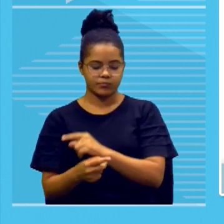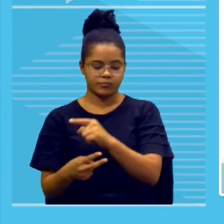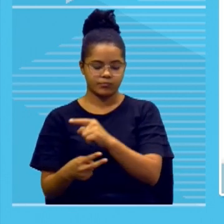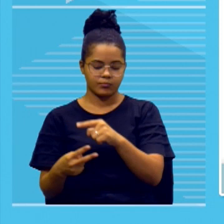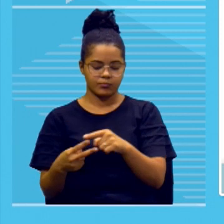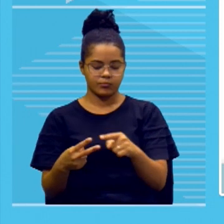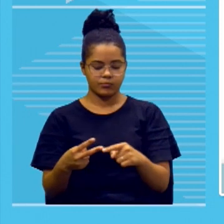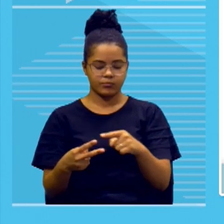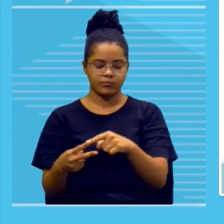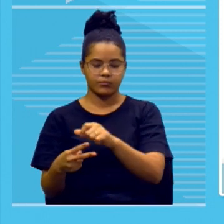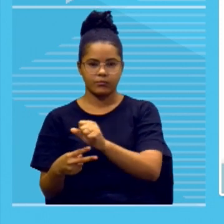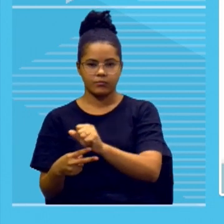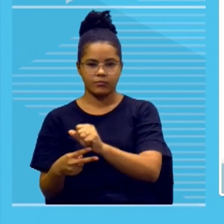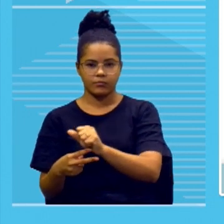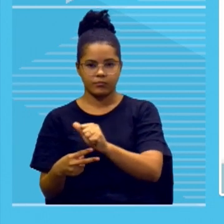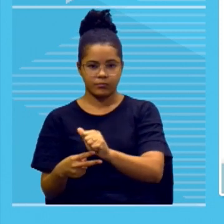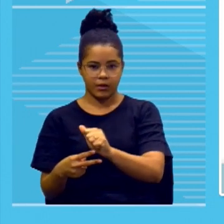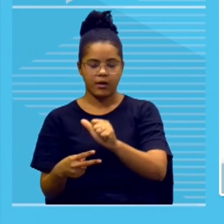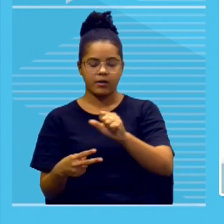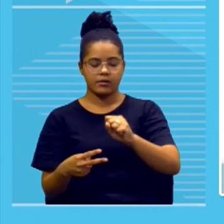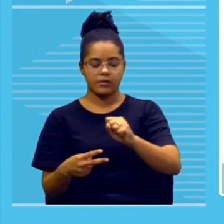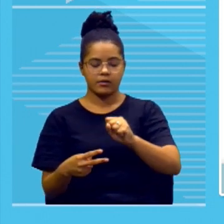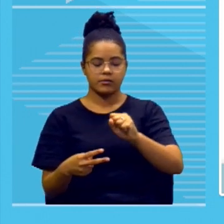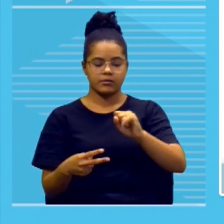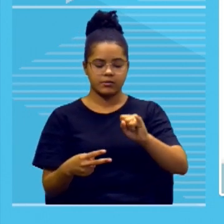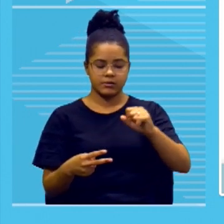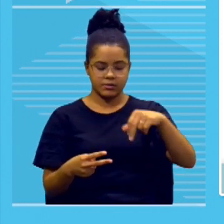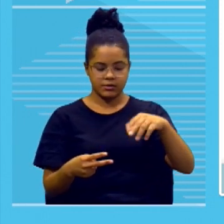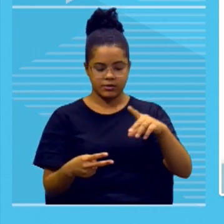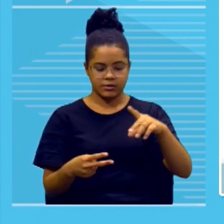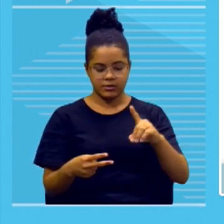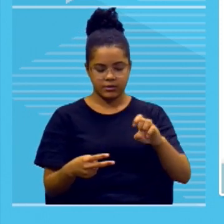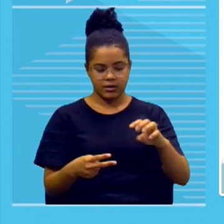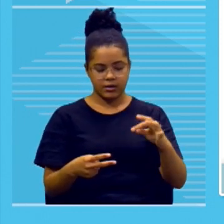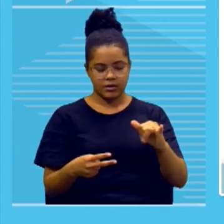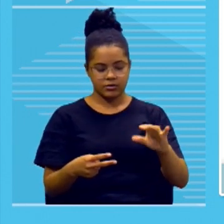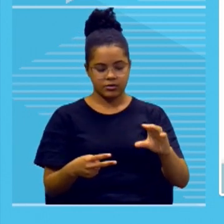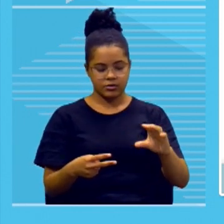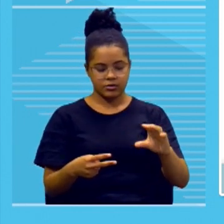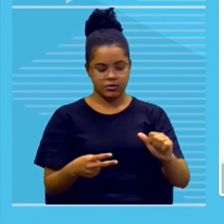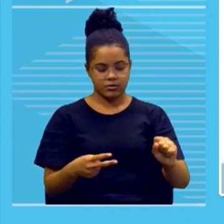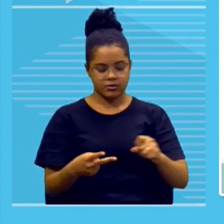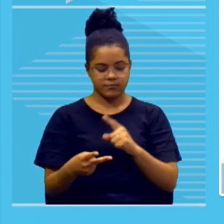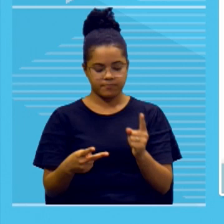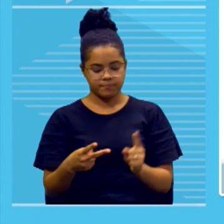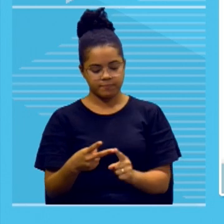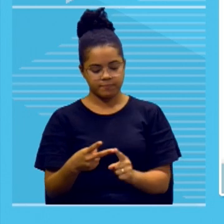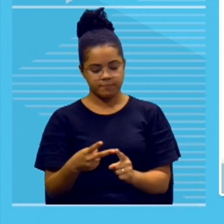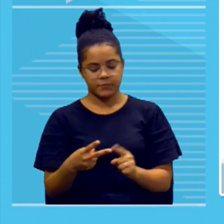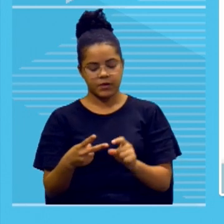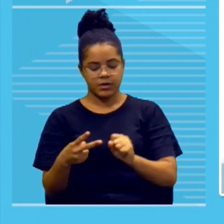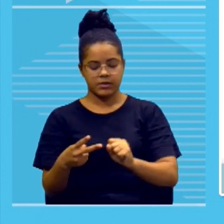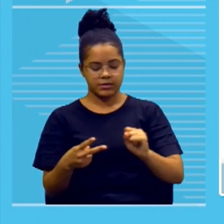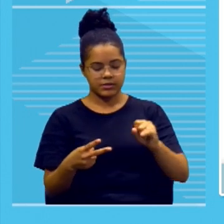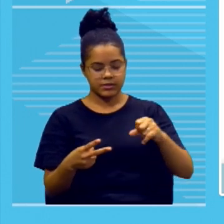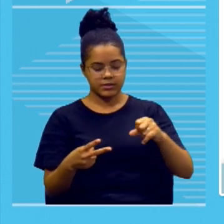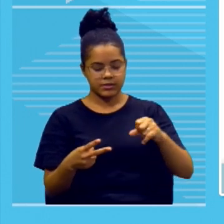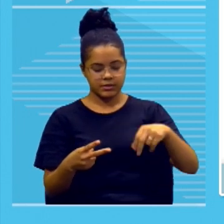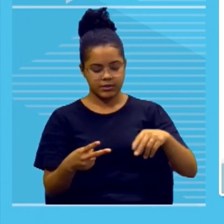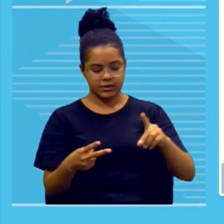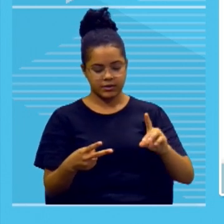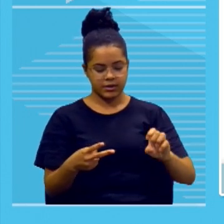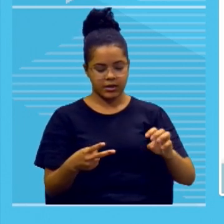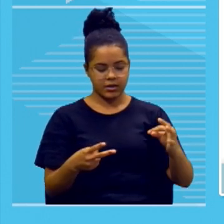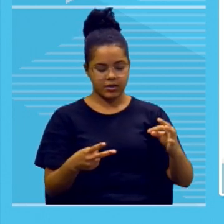A, sindéticas, e coordenadas sindéticas. As